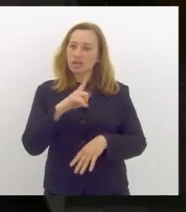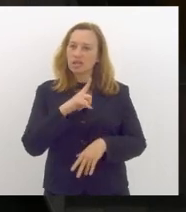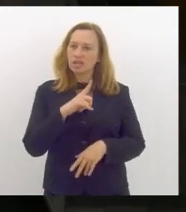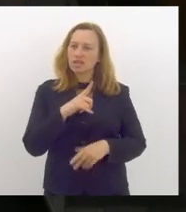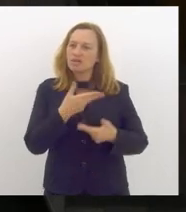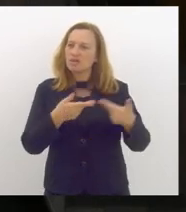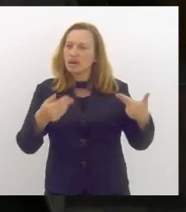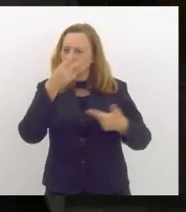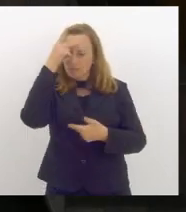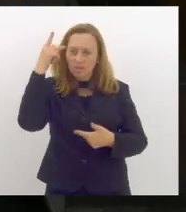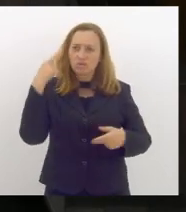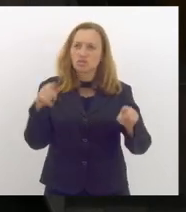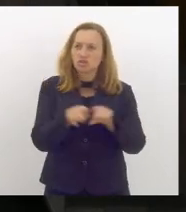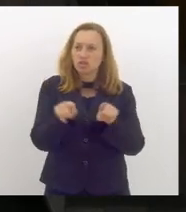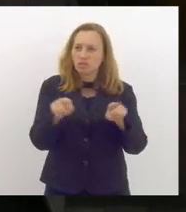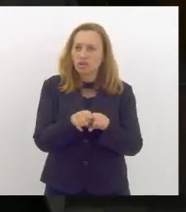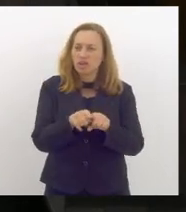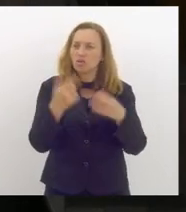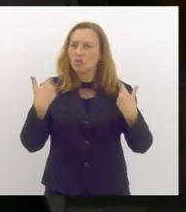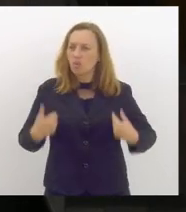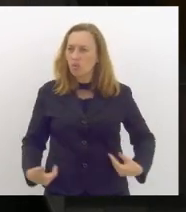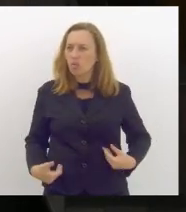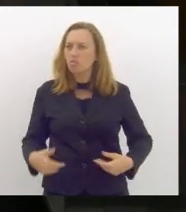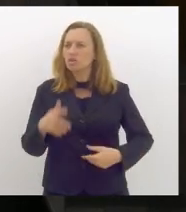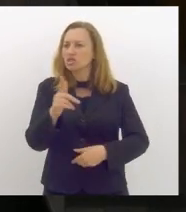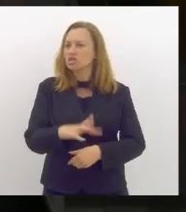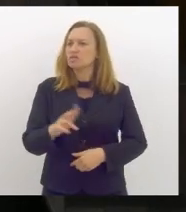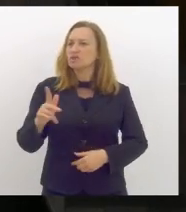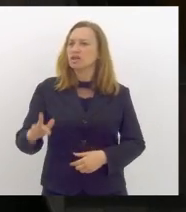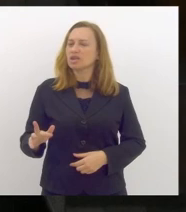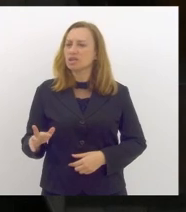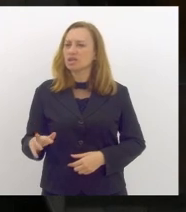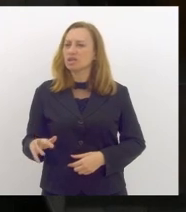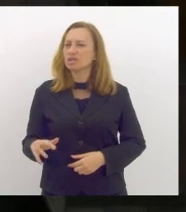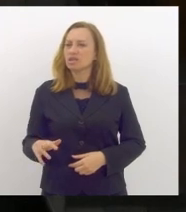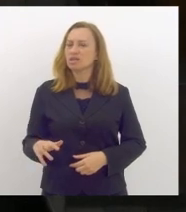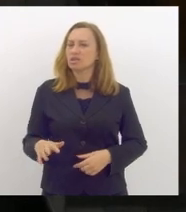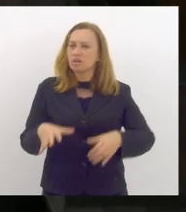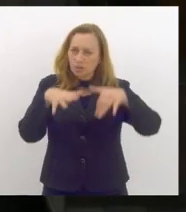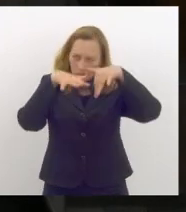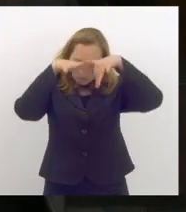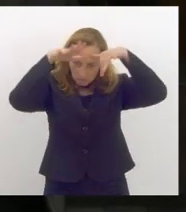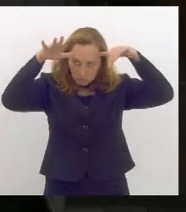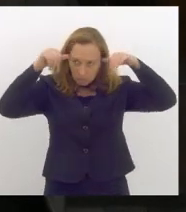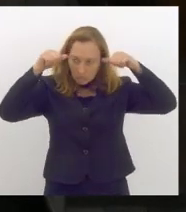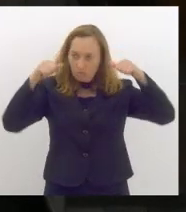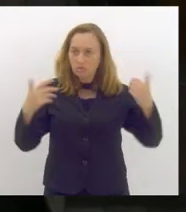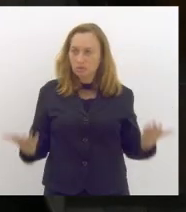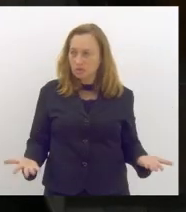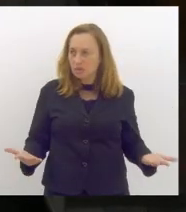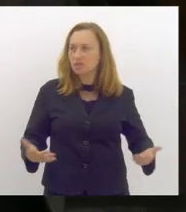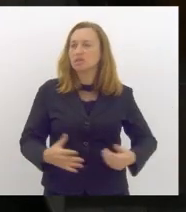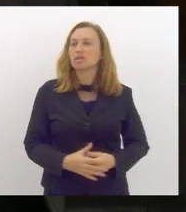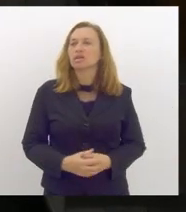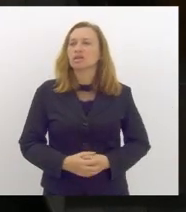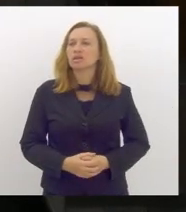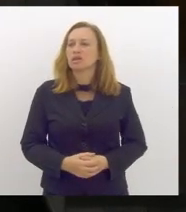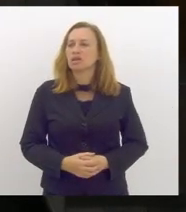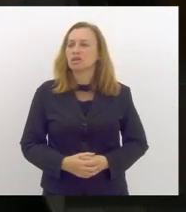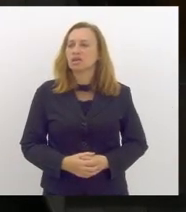pessoa que uma porção de gente também lá com os trajes que veste omulú isso que é 15 sincretismo